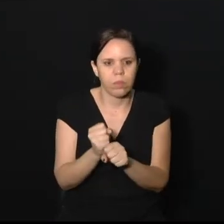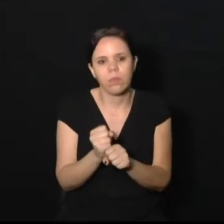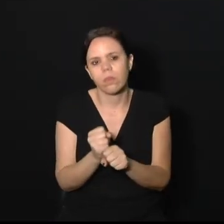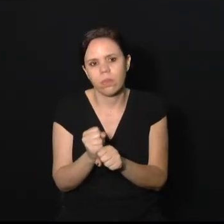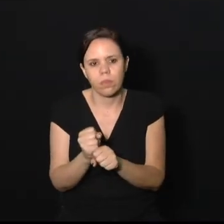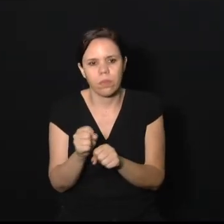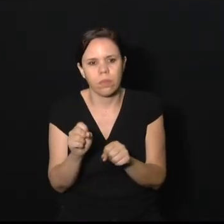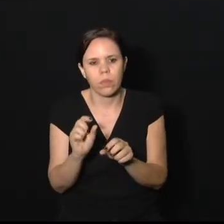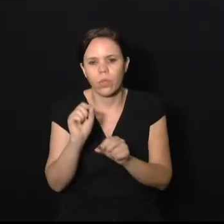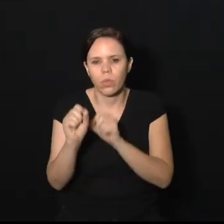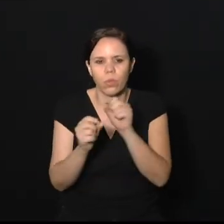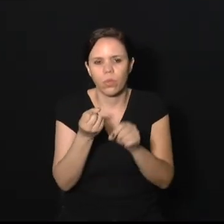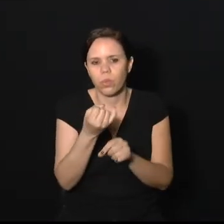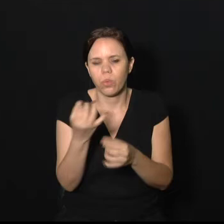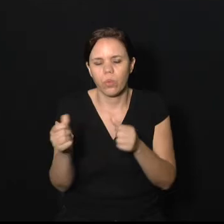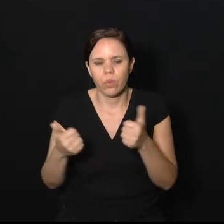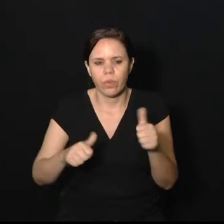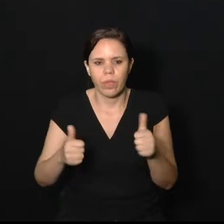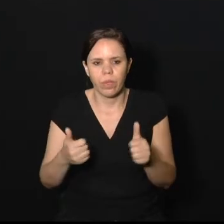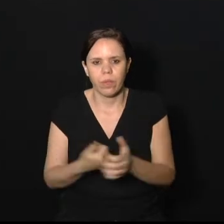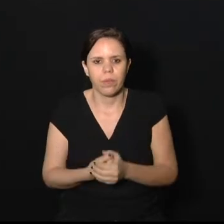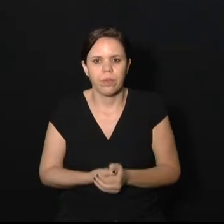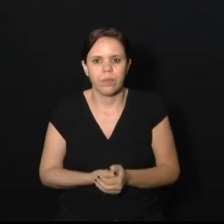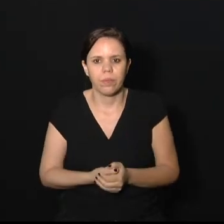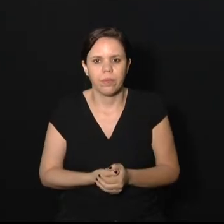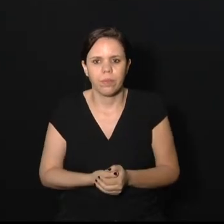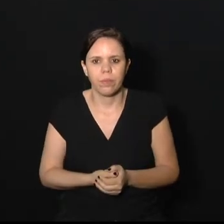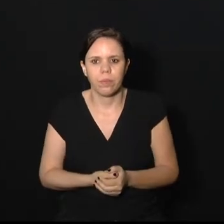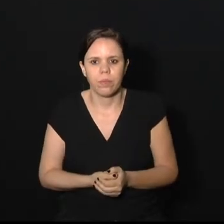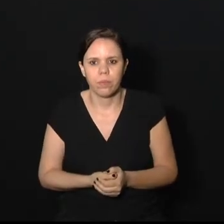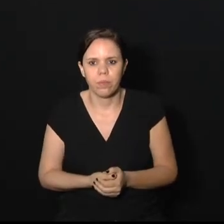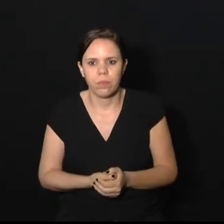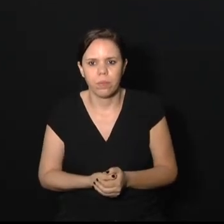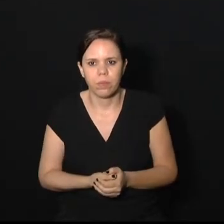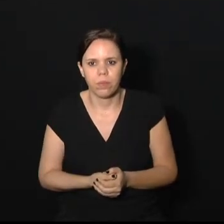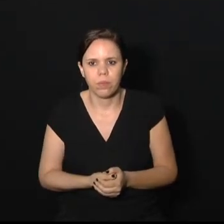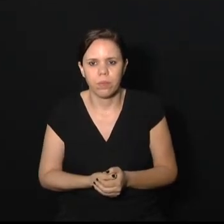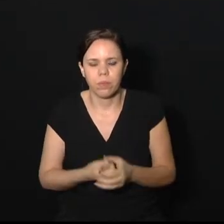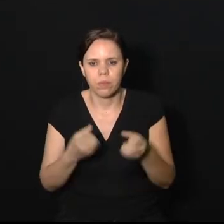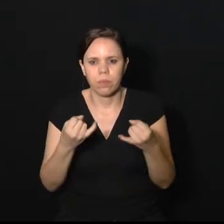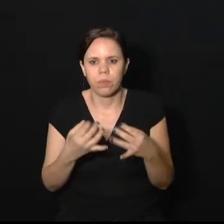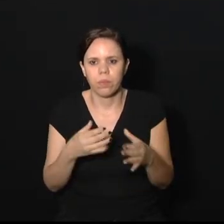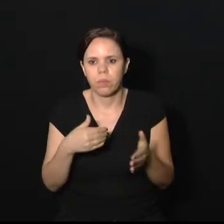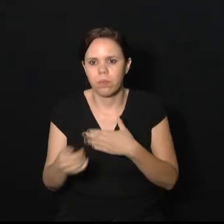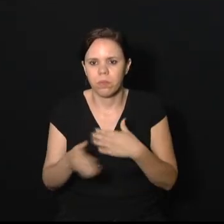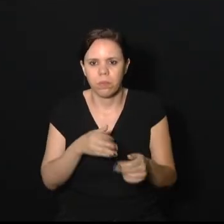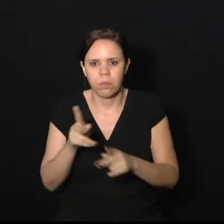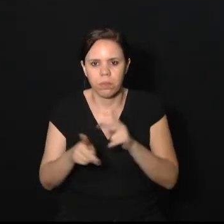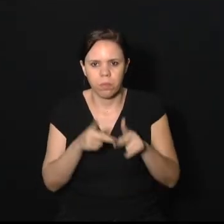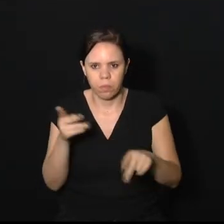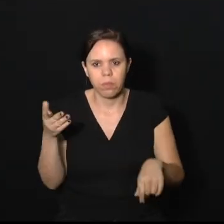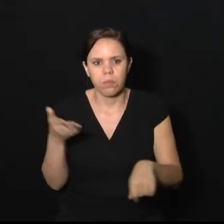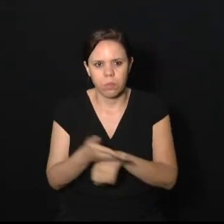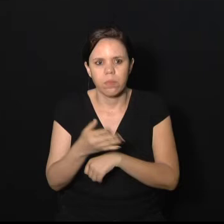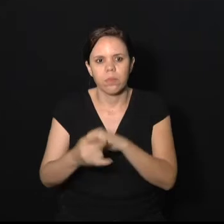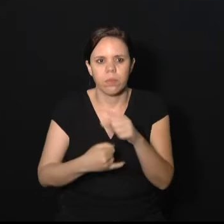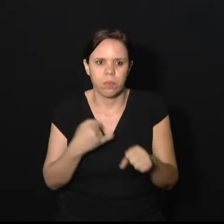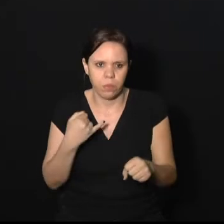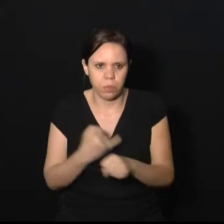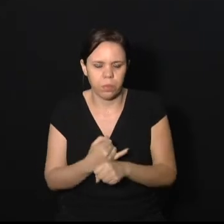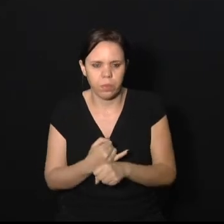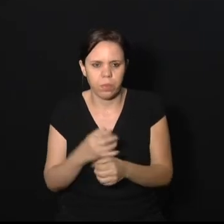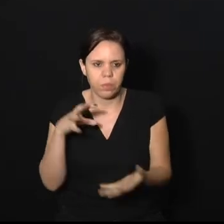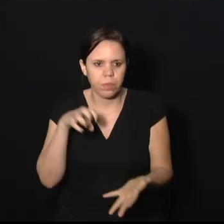todos os indicadores que a gente está avaliando. É bom ressaltar que qualquer pessoa pode entrar na plataforma e